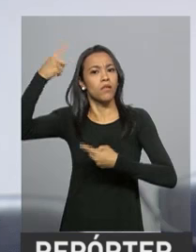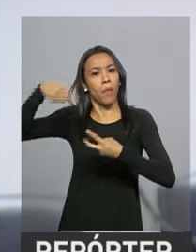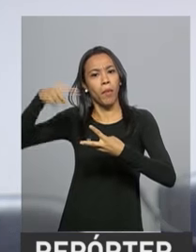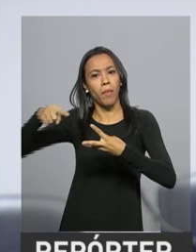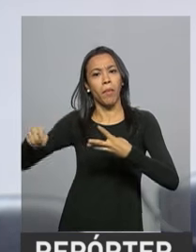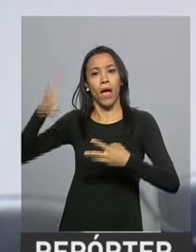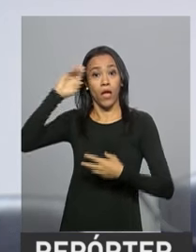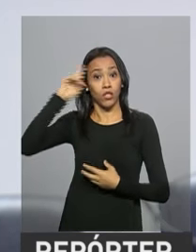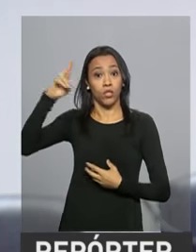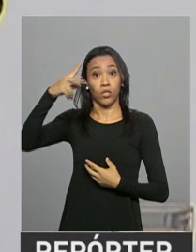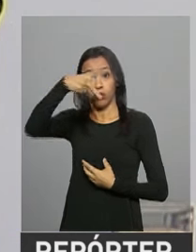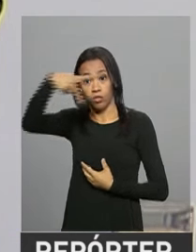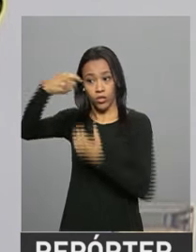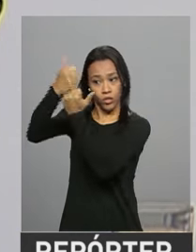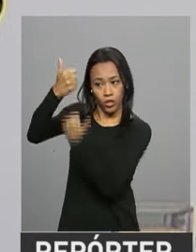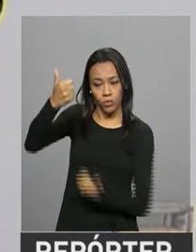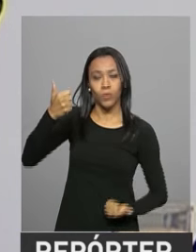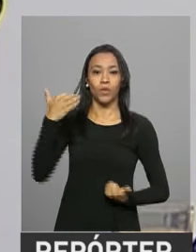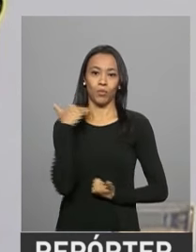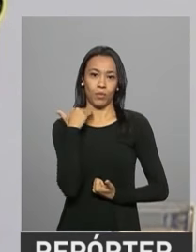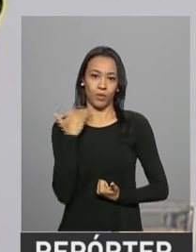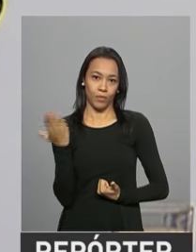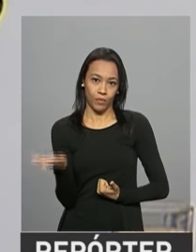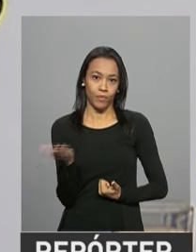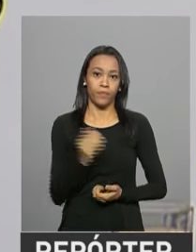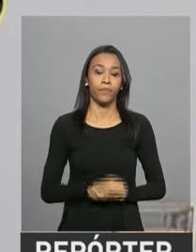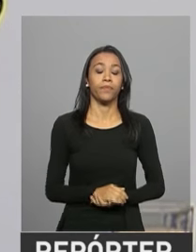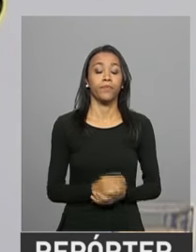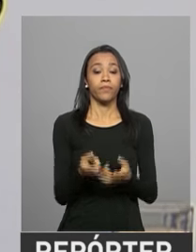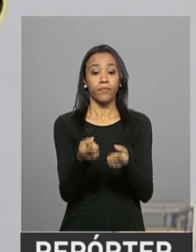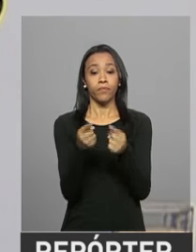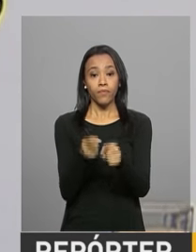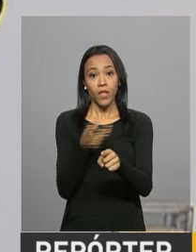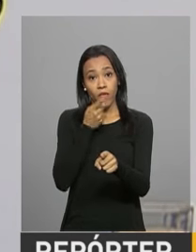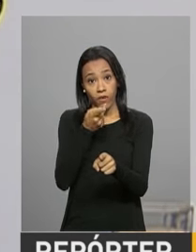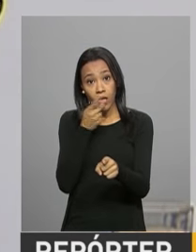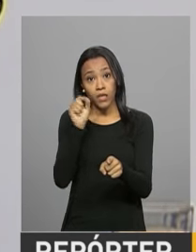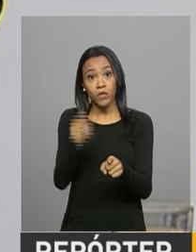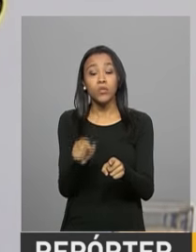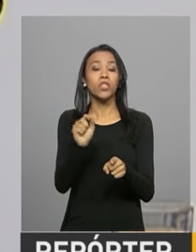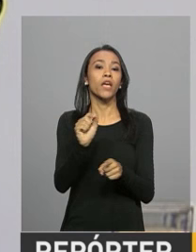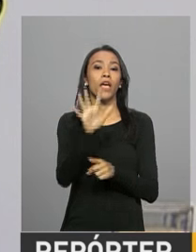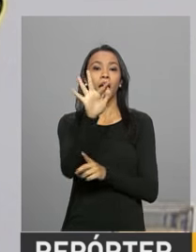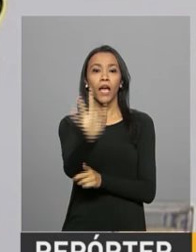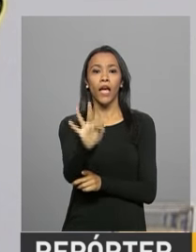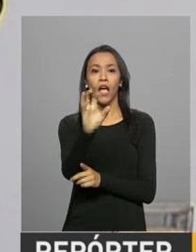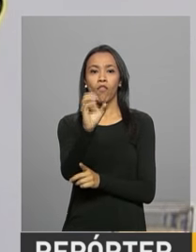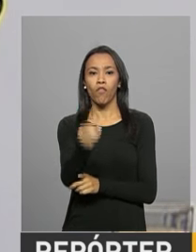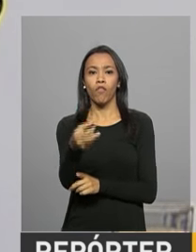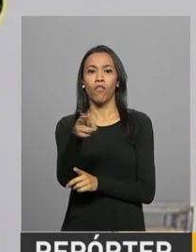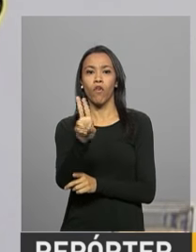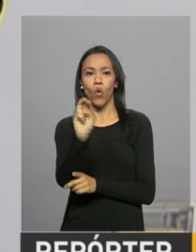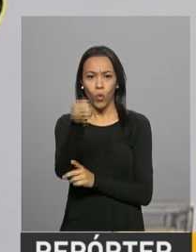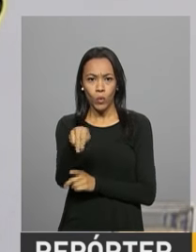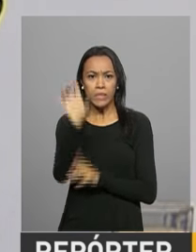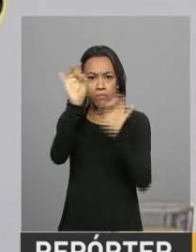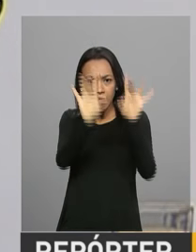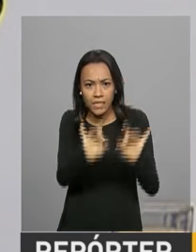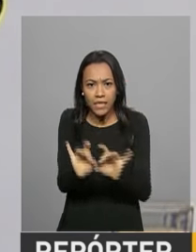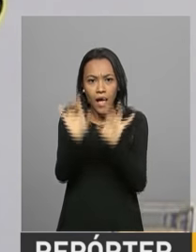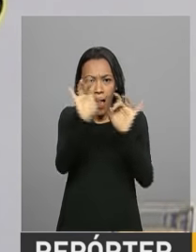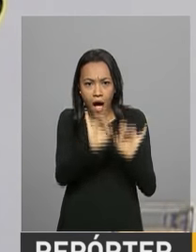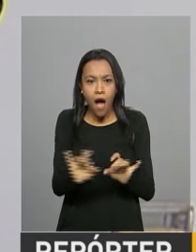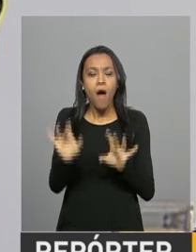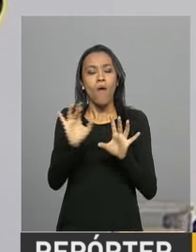diretoria do Banco Central A prerrogativa de foro especial que é eh garantida ao Ministro